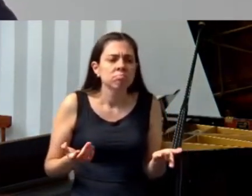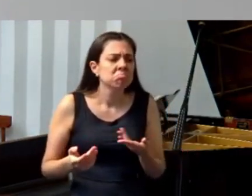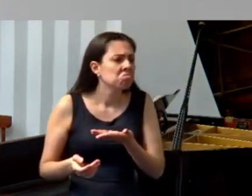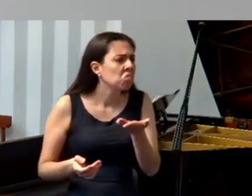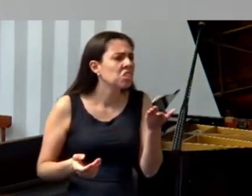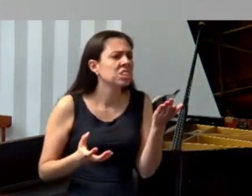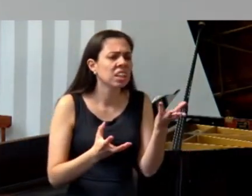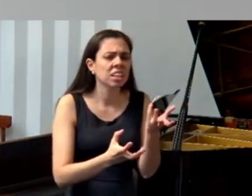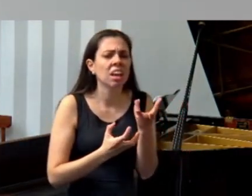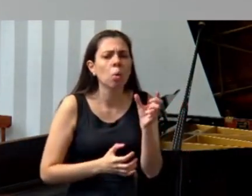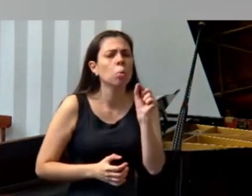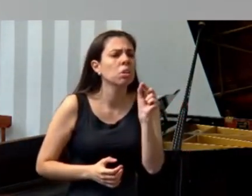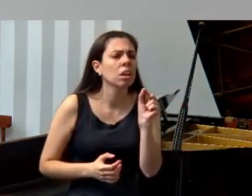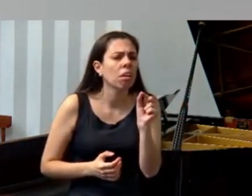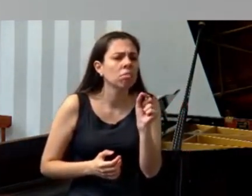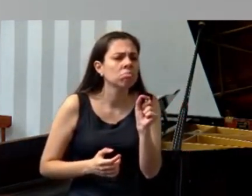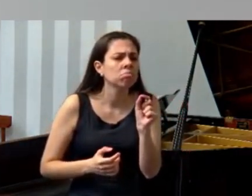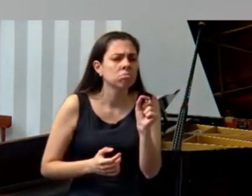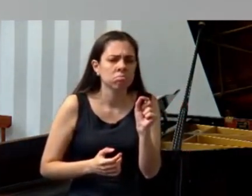sua vida.